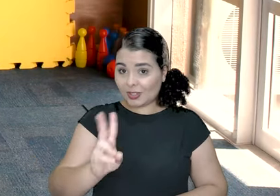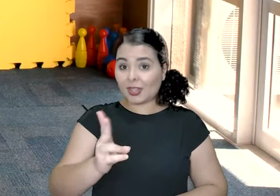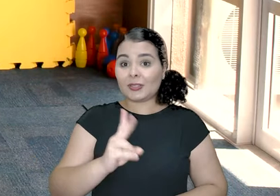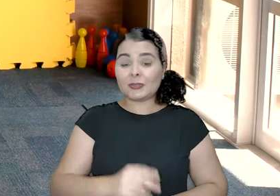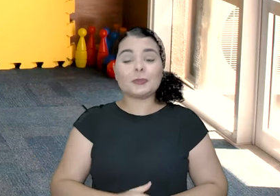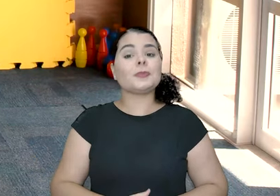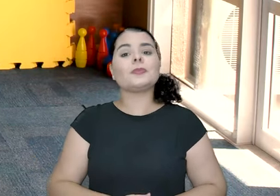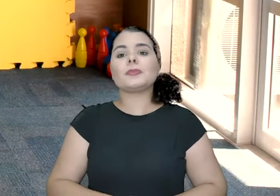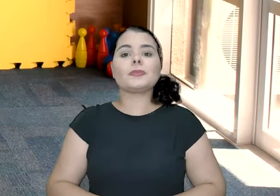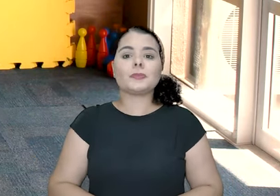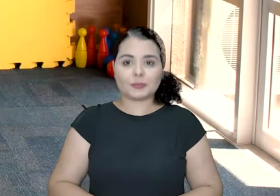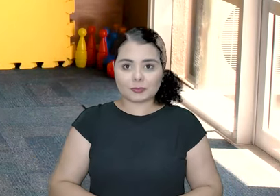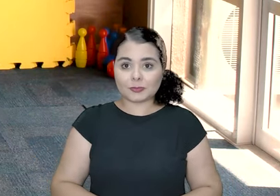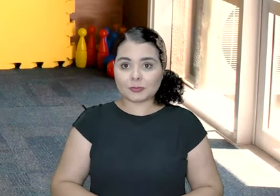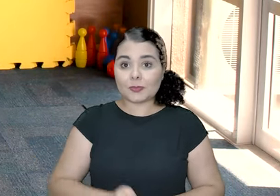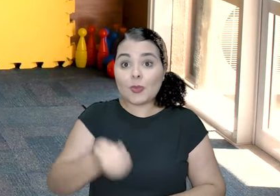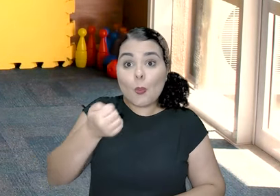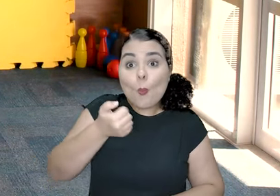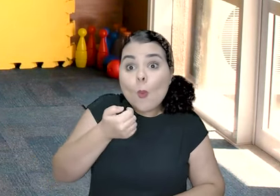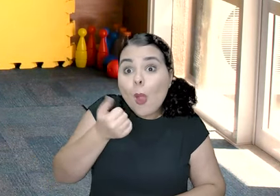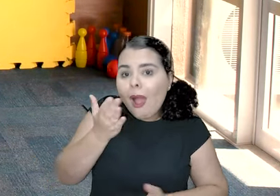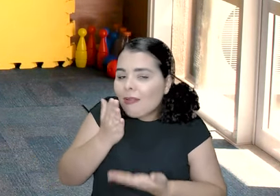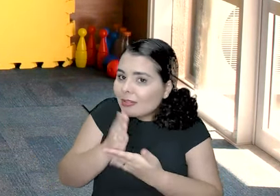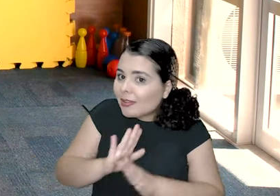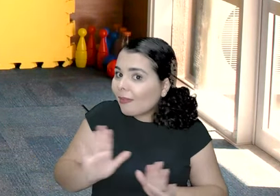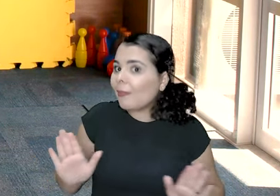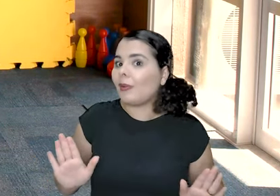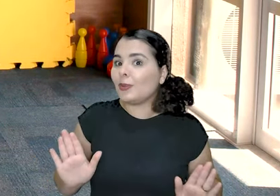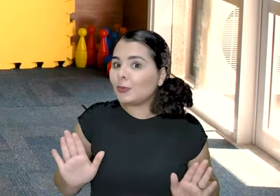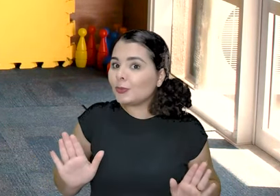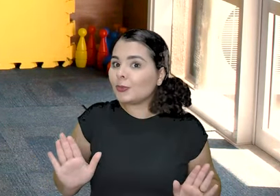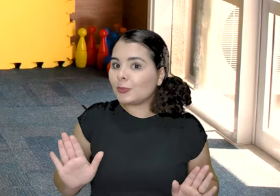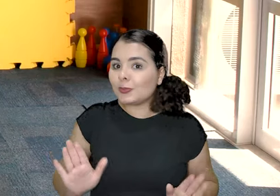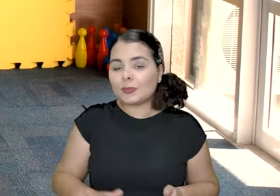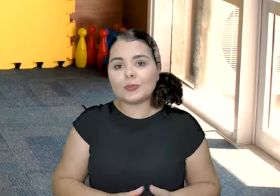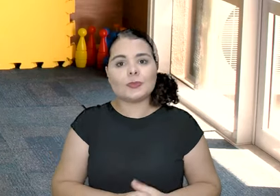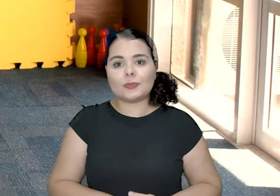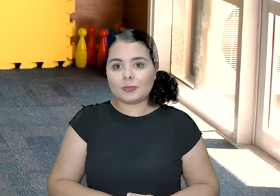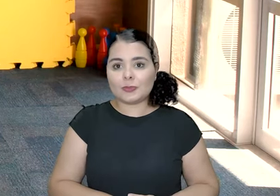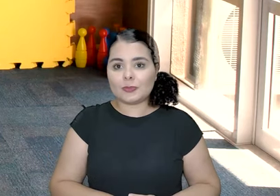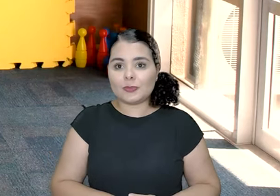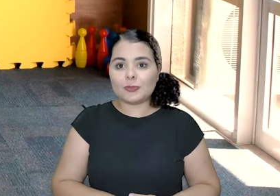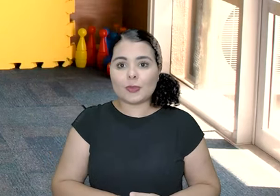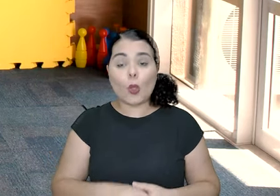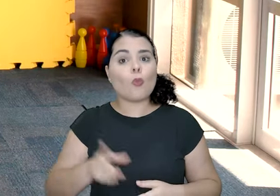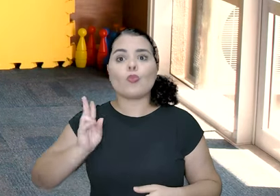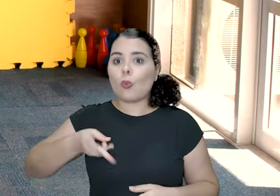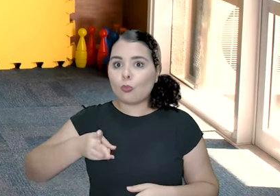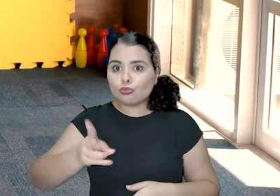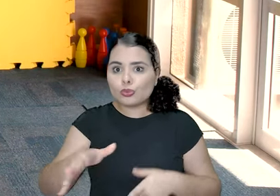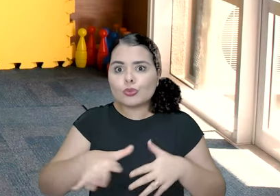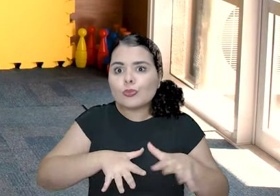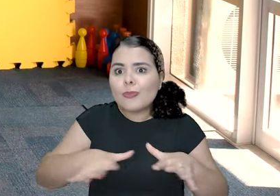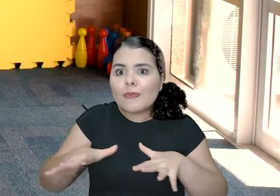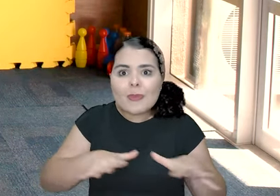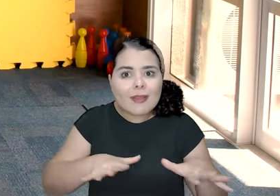continua, já tá quase acabando, mantenha o movimento,